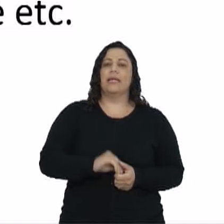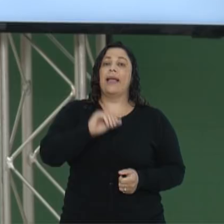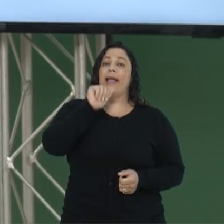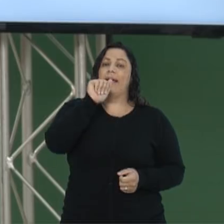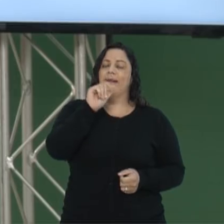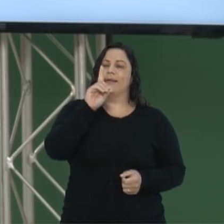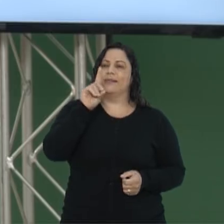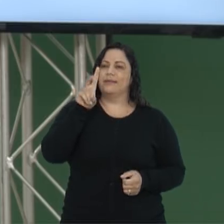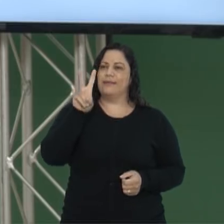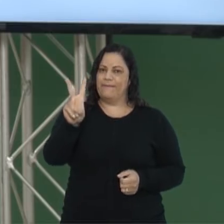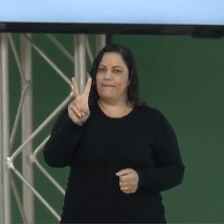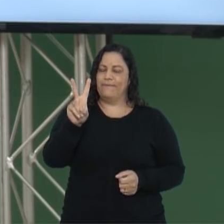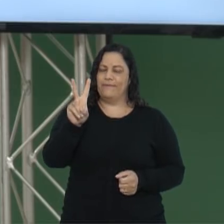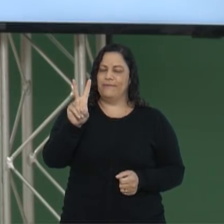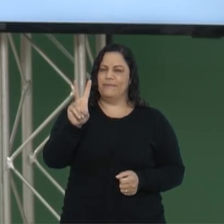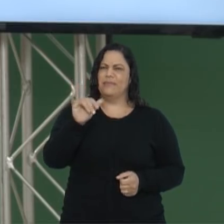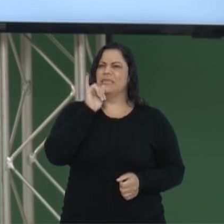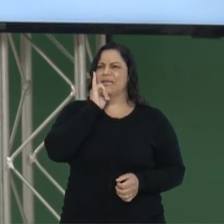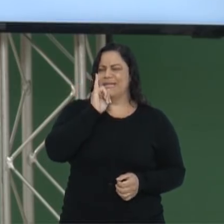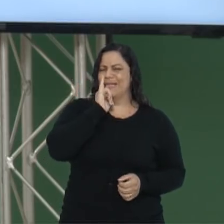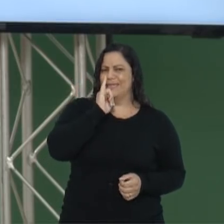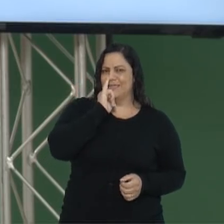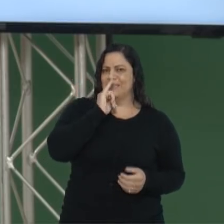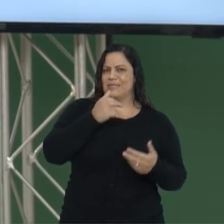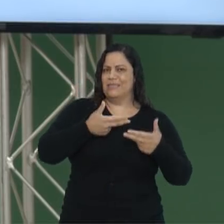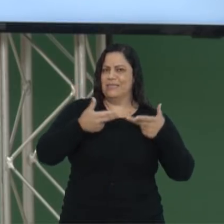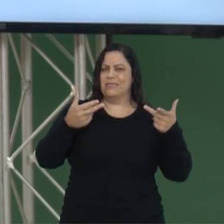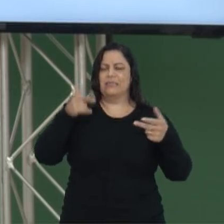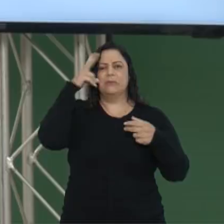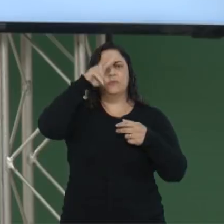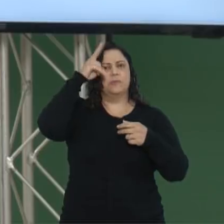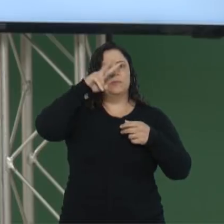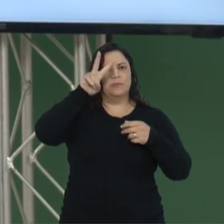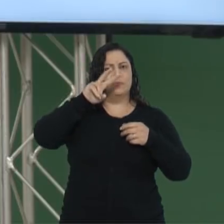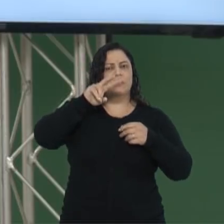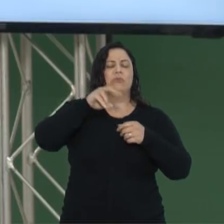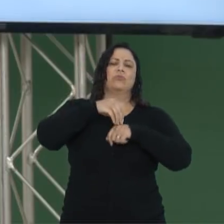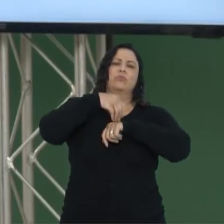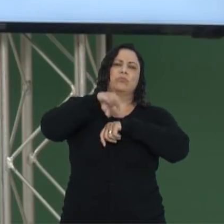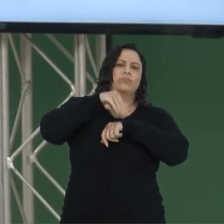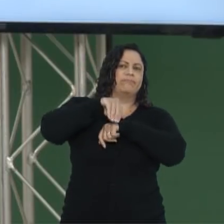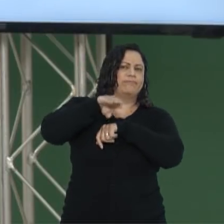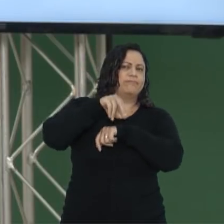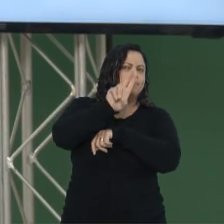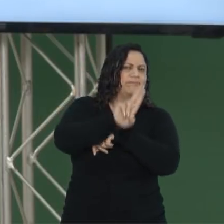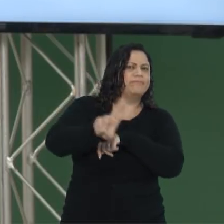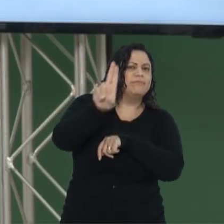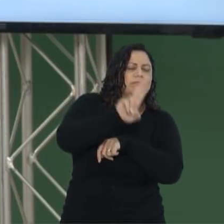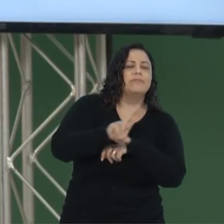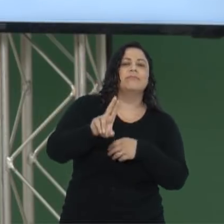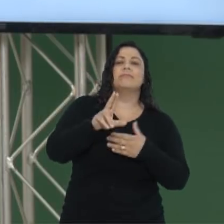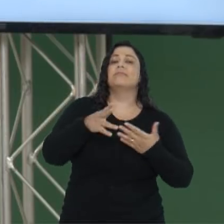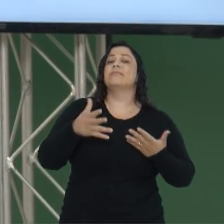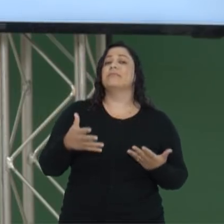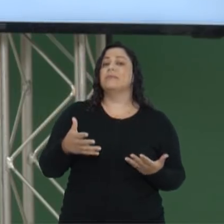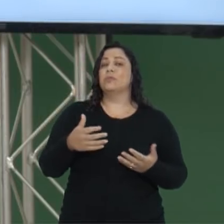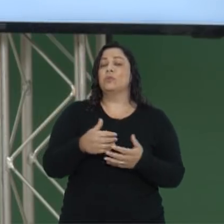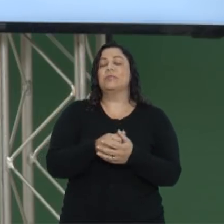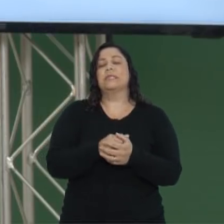Lembrando o que eu estou lembrando para você? Que a gente vai utilizando, a gente às vezes vai usar,